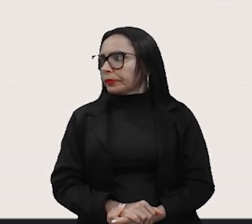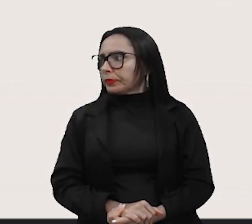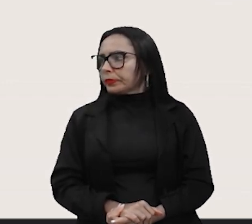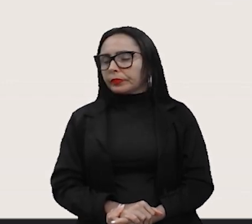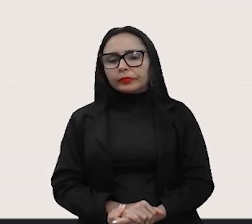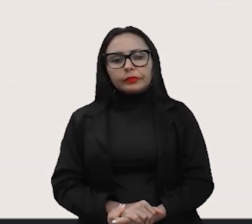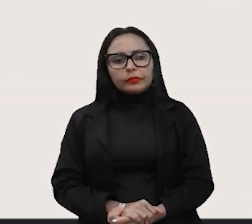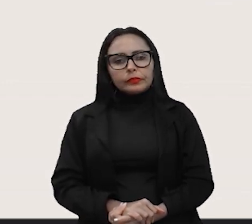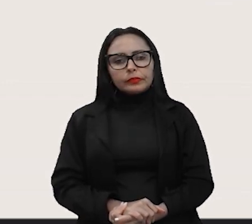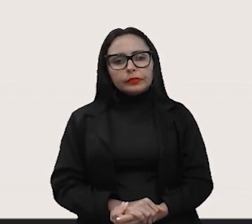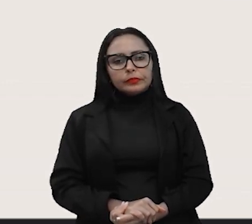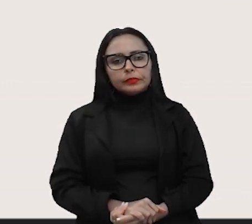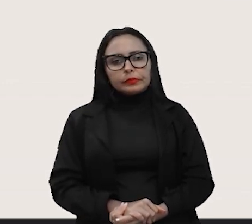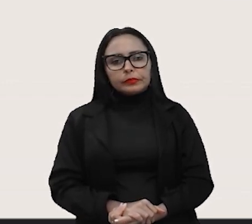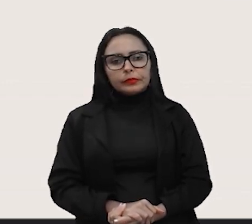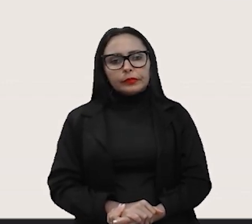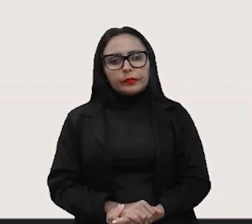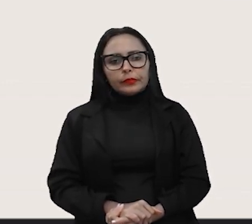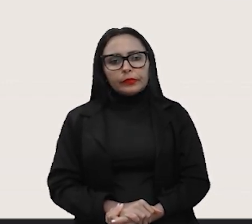paratireoides.